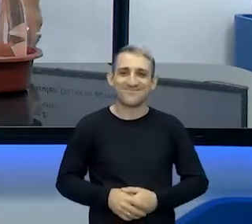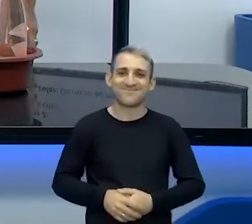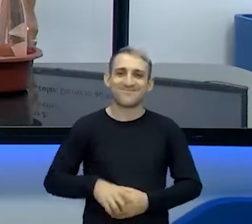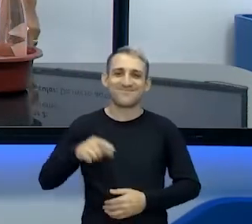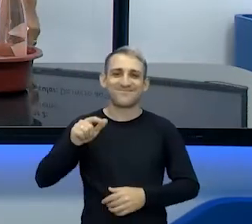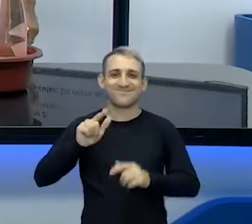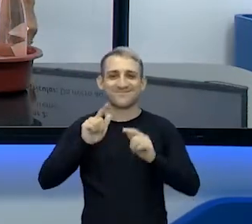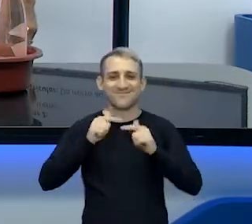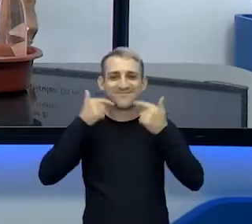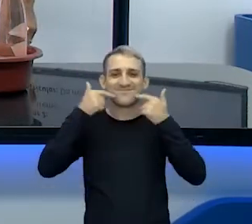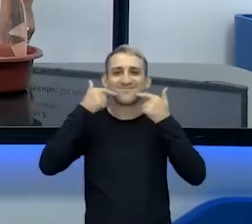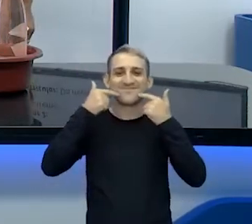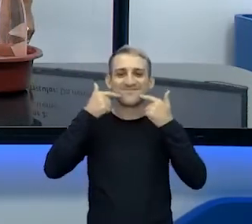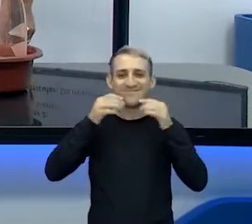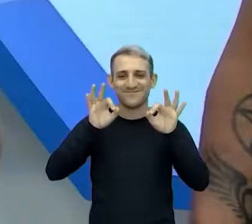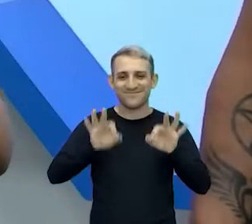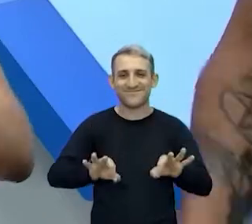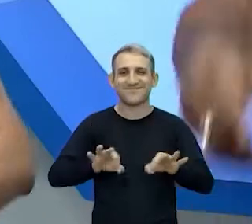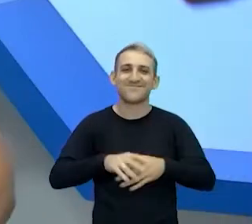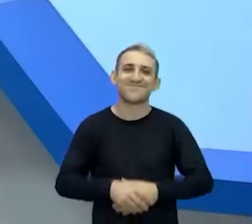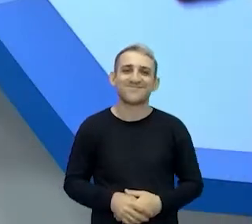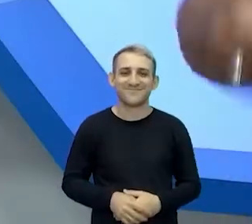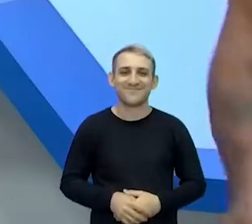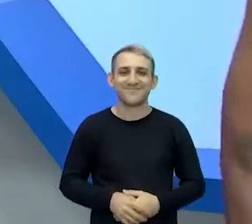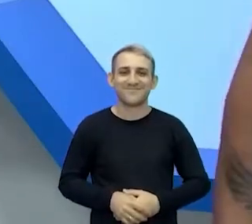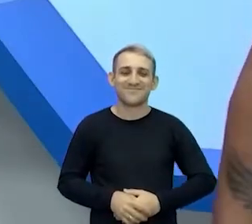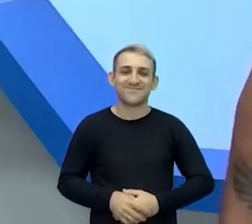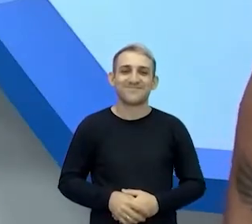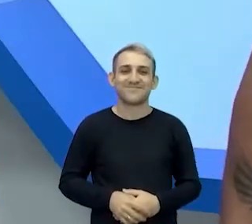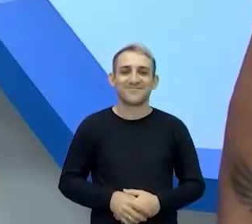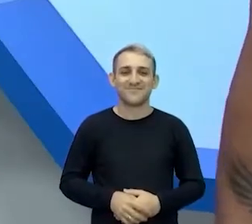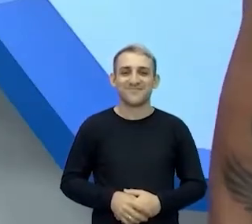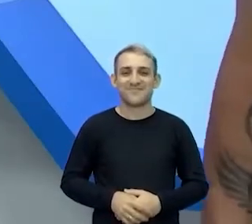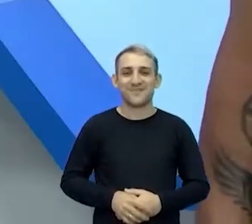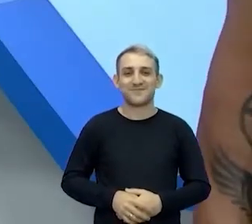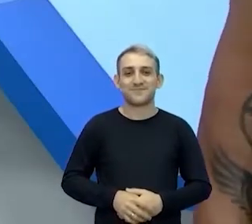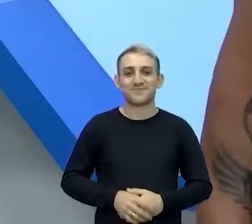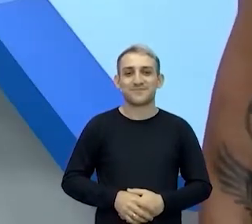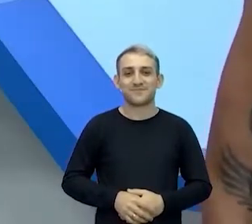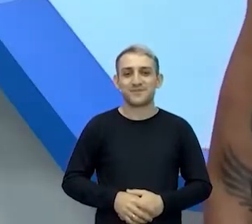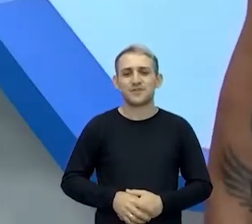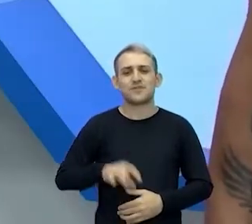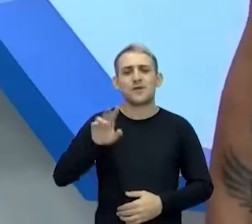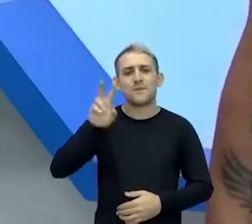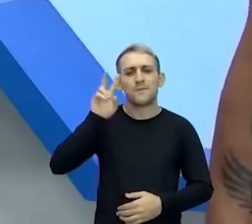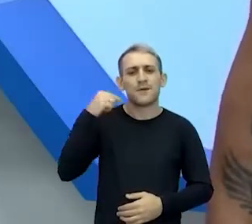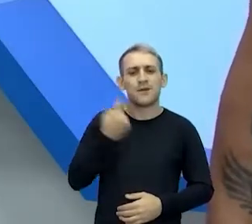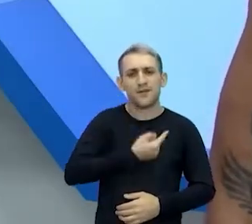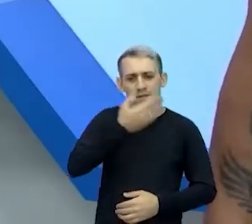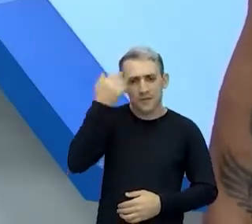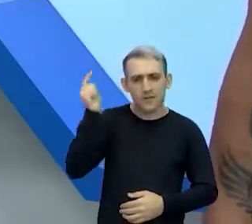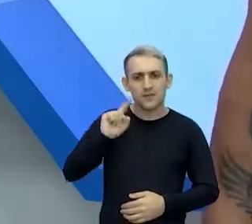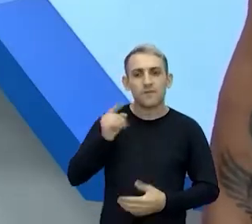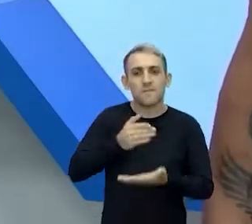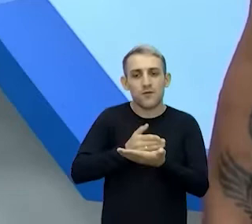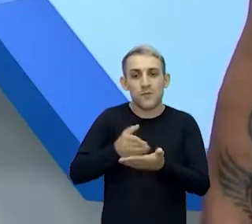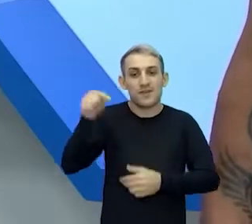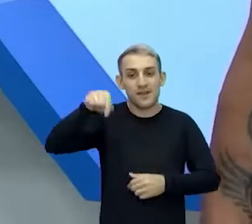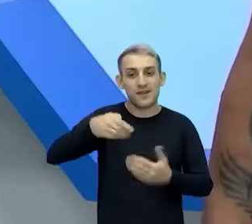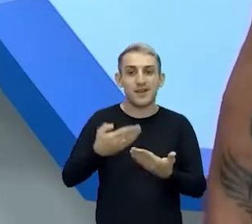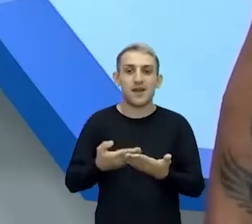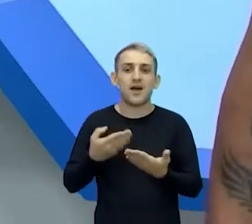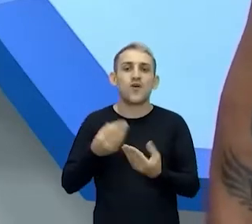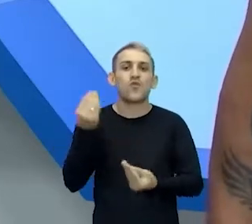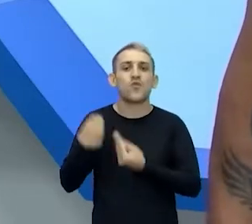do Laércio é muito boa. Aí, ó. Tá certo. E, galerinha, só pra gente não esquecer e começar,